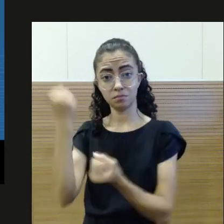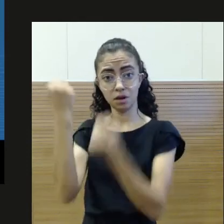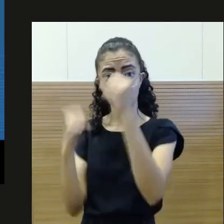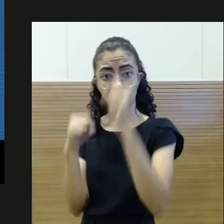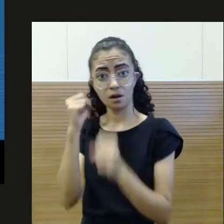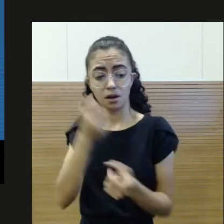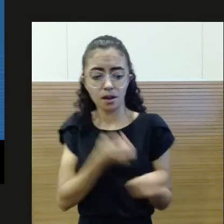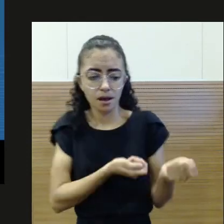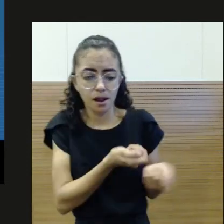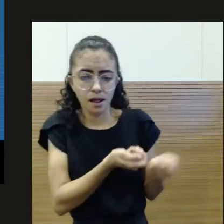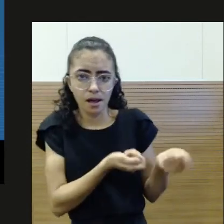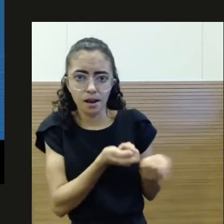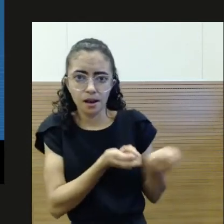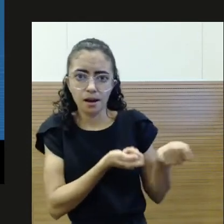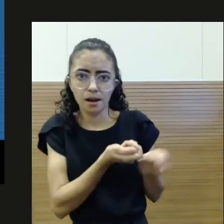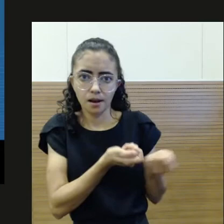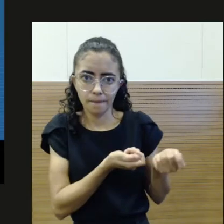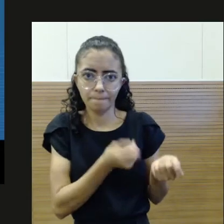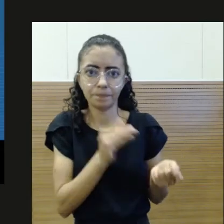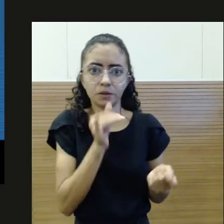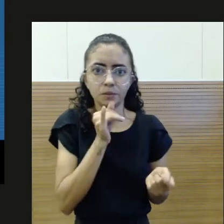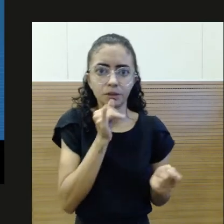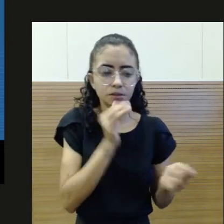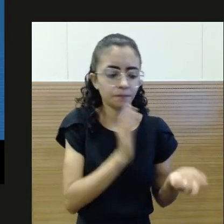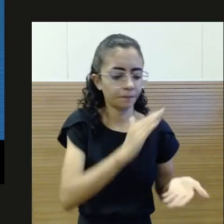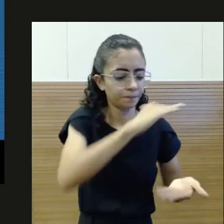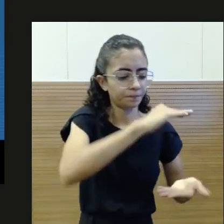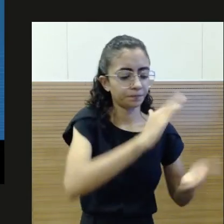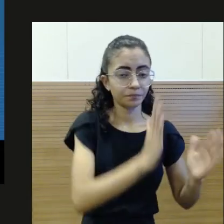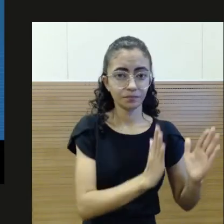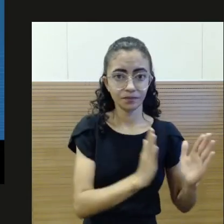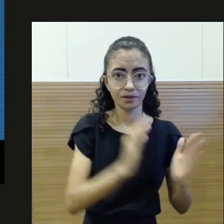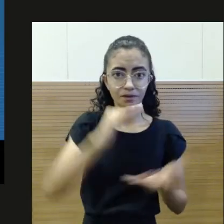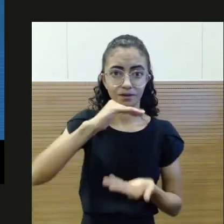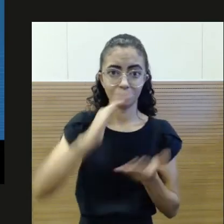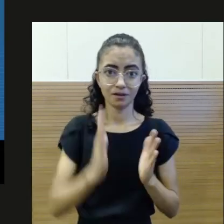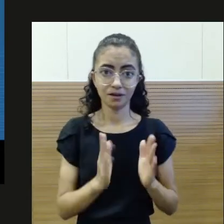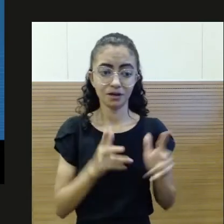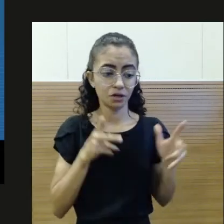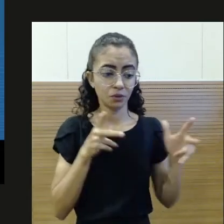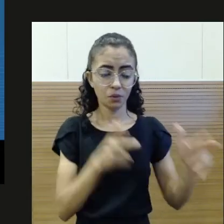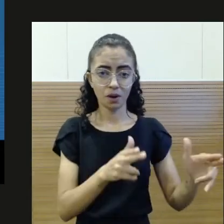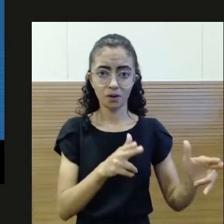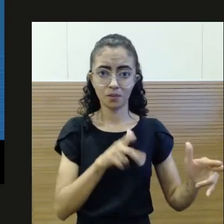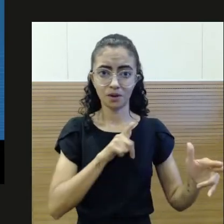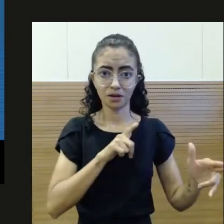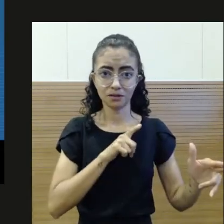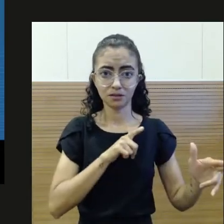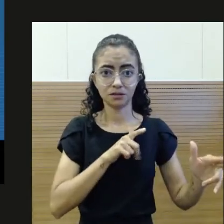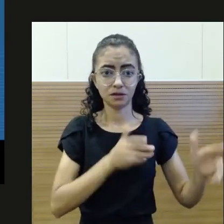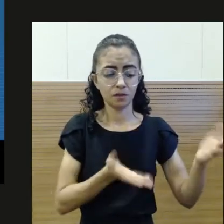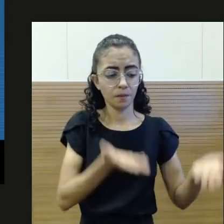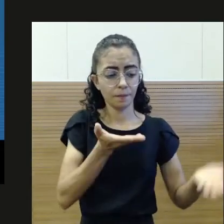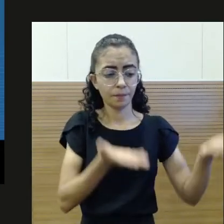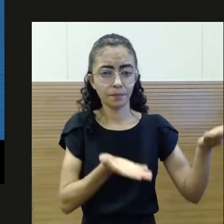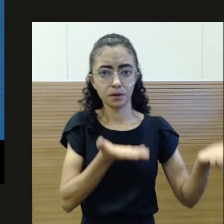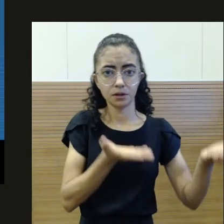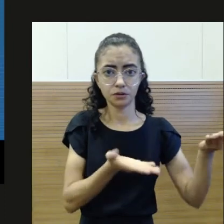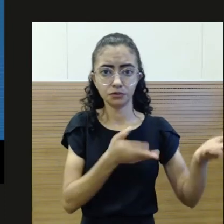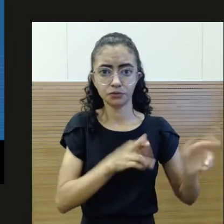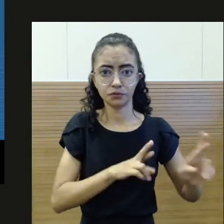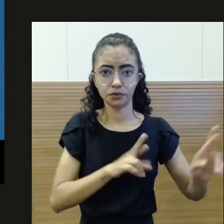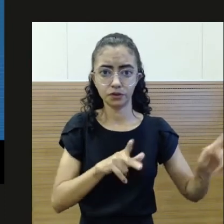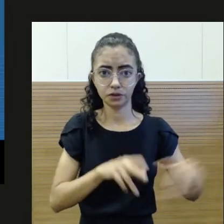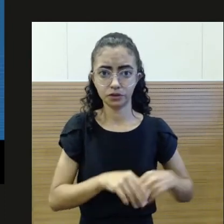dois produtos iguais que tinham porções de tamanhos diferentes, justamente porque essa variação de porção ou da própria apresentação